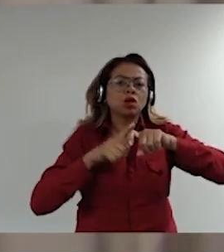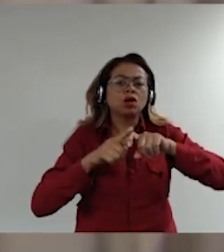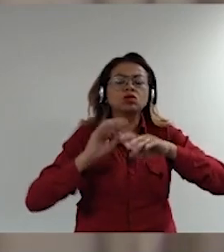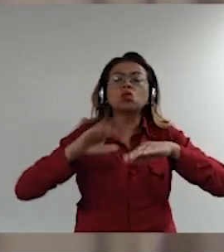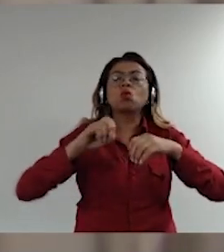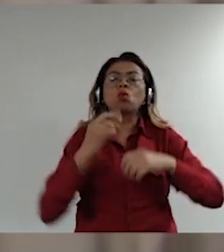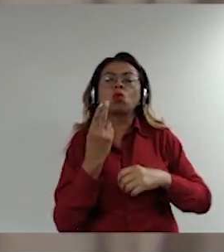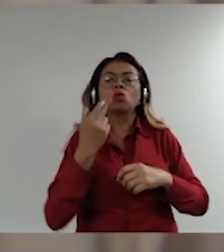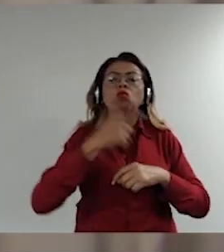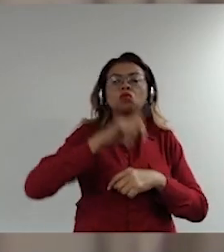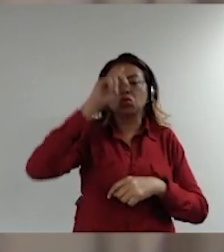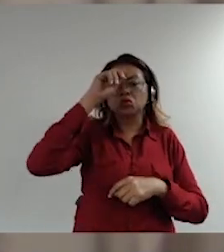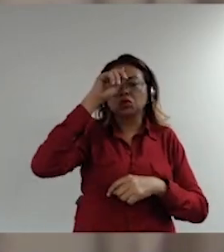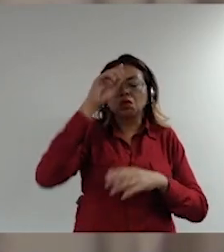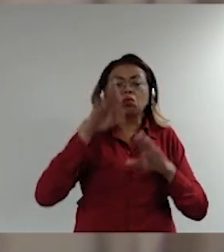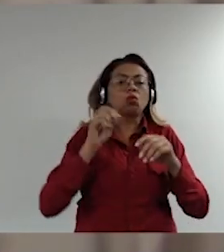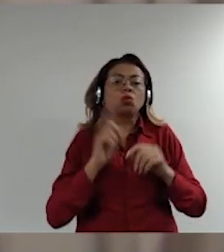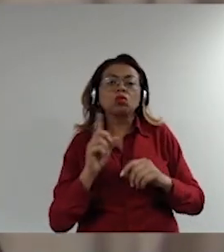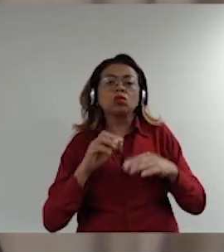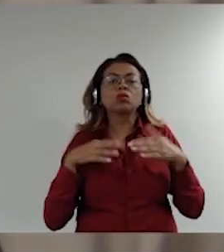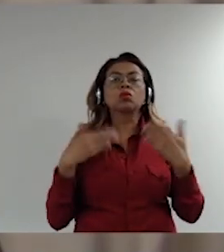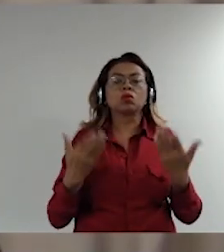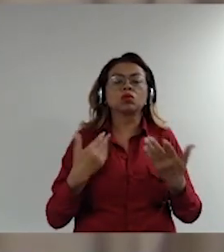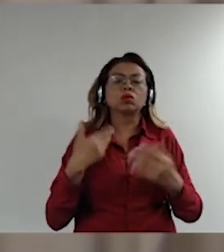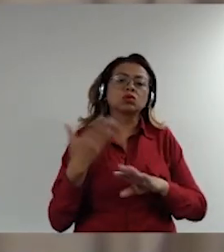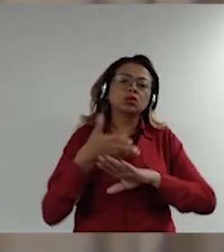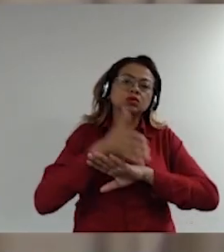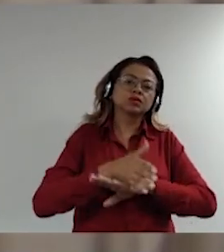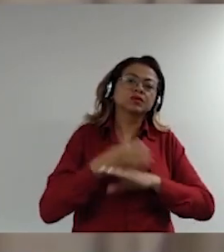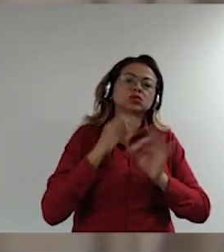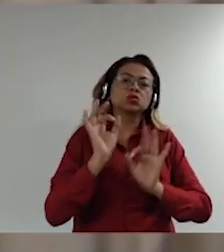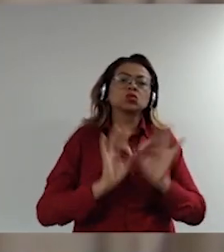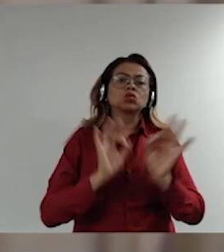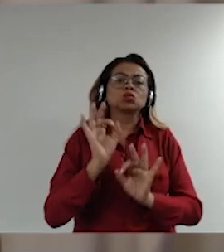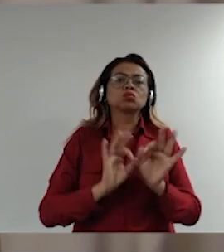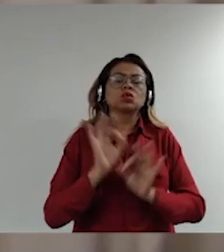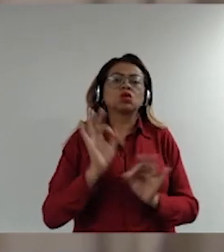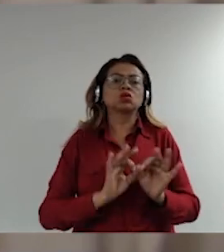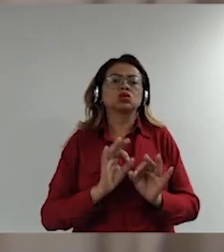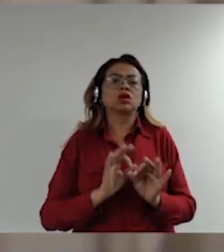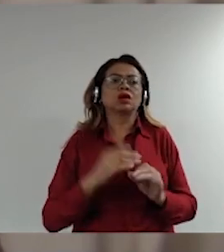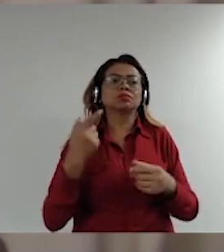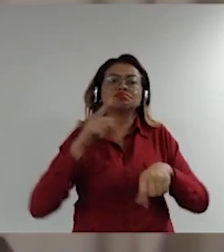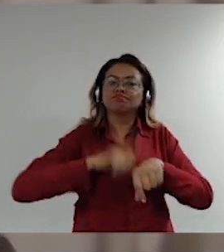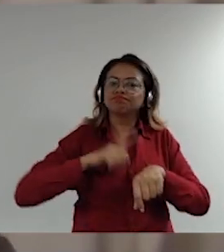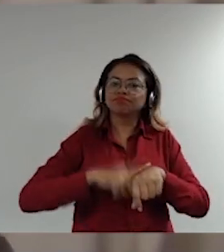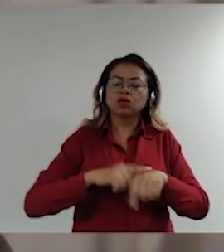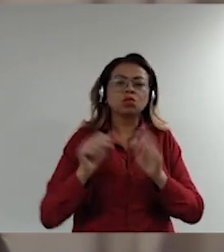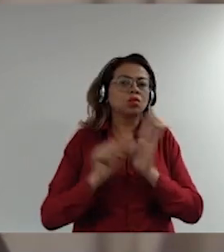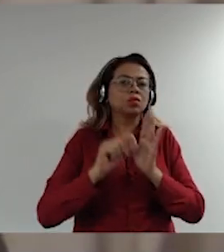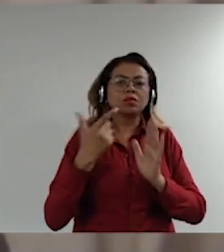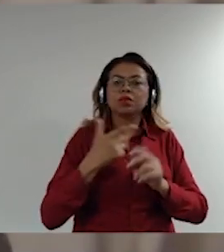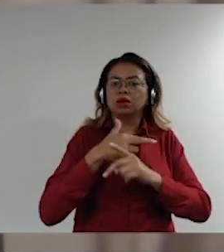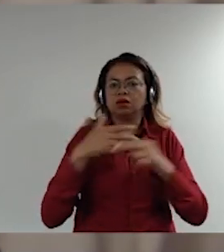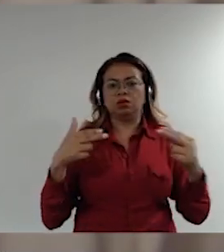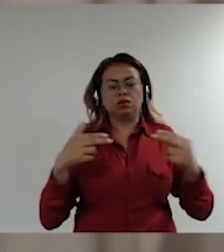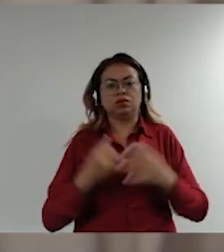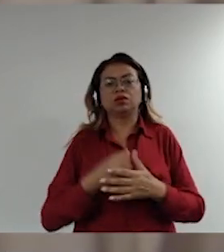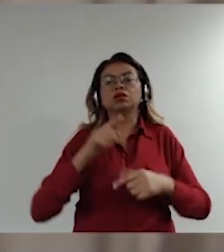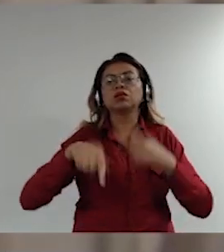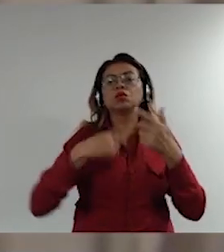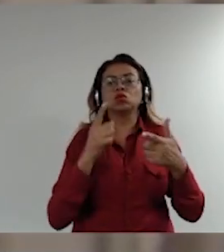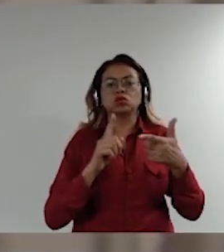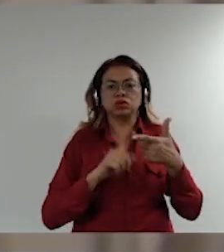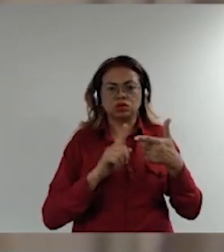ao hospital ou não? Então, naquele momento, nós viemos com projetos nesse sentido. Esse foi o primeiro momento. E o